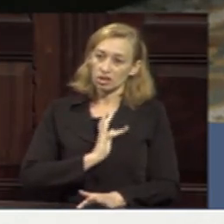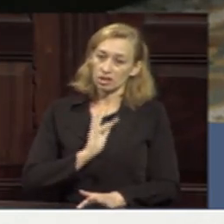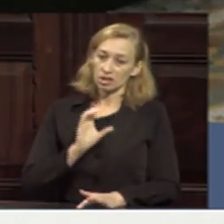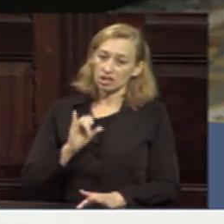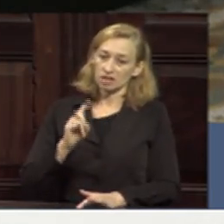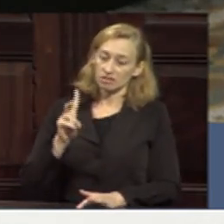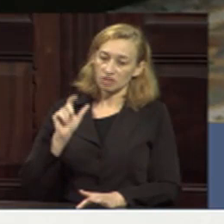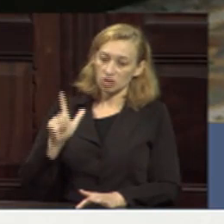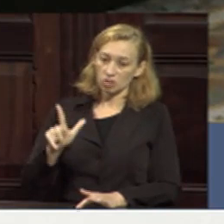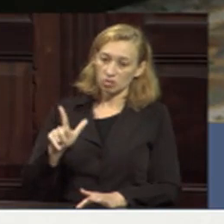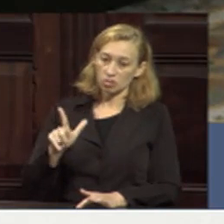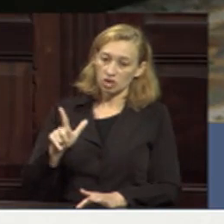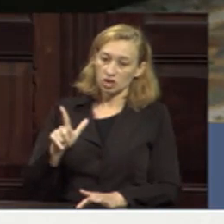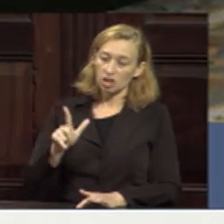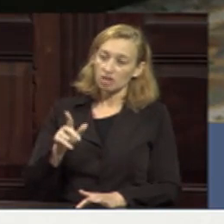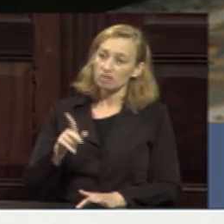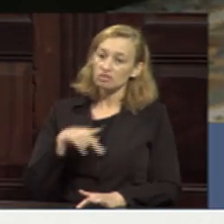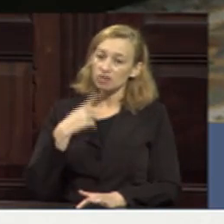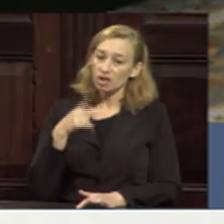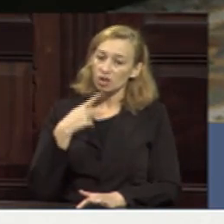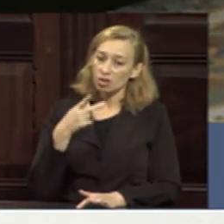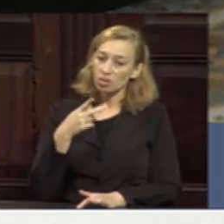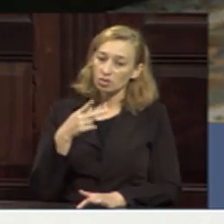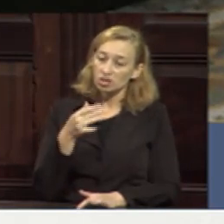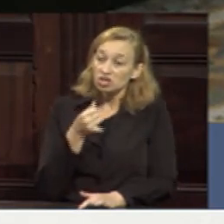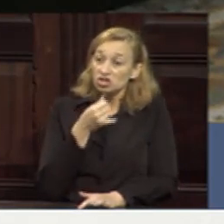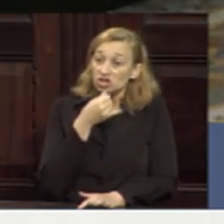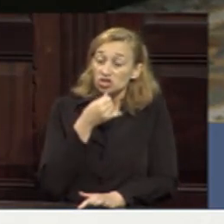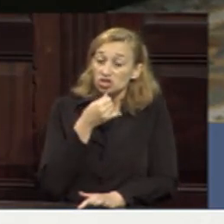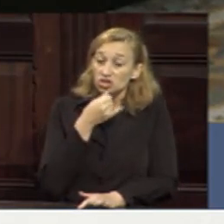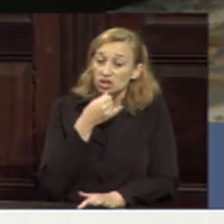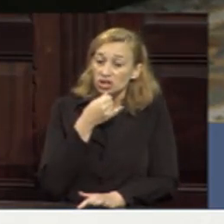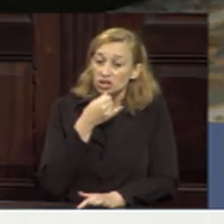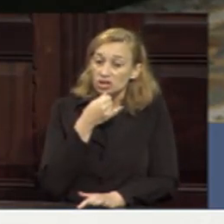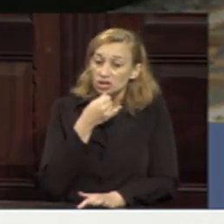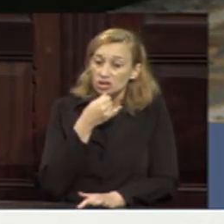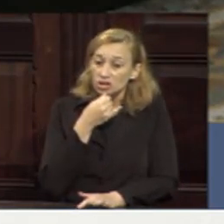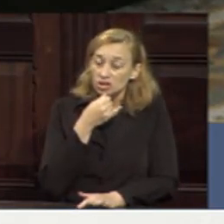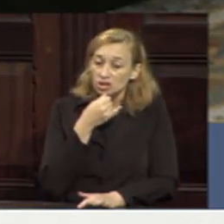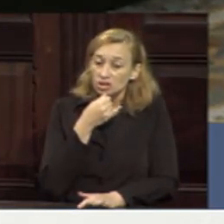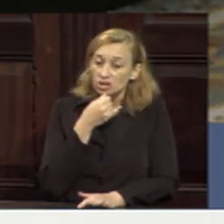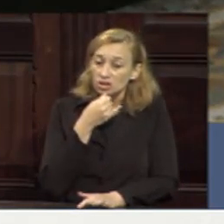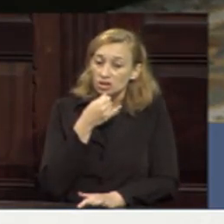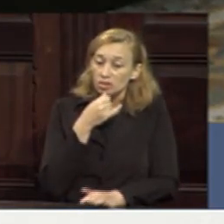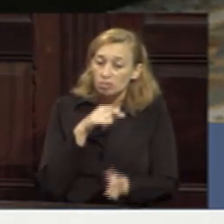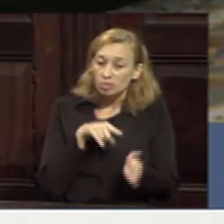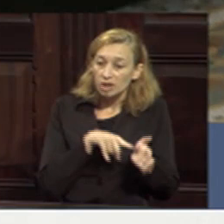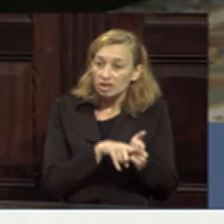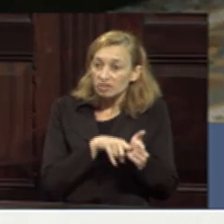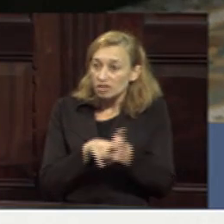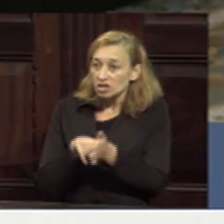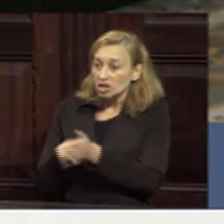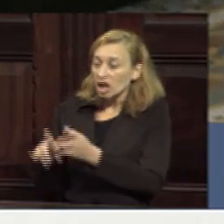a impossibilidade de realizar um bom serviço para investigar todos os homicídios.